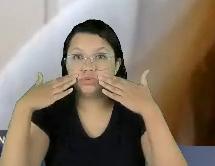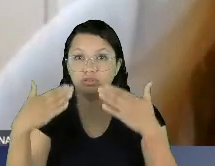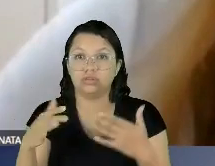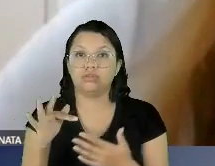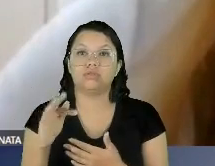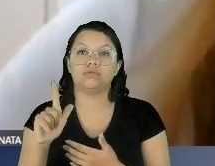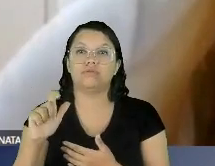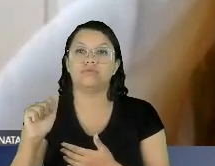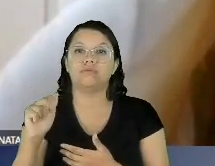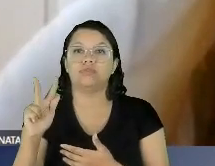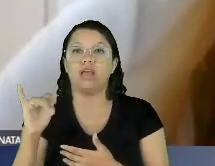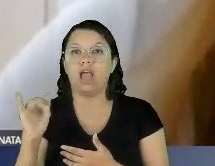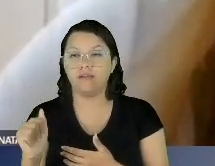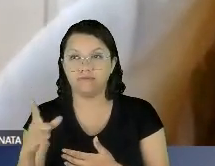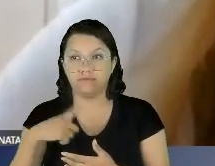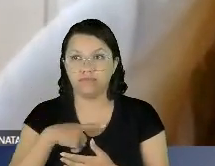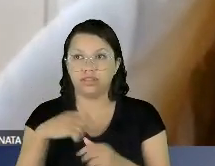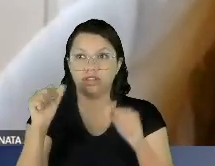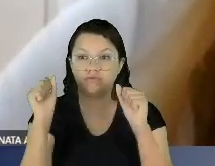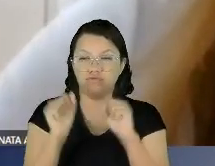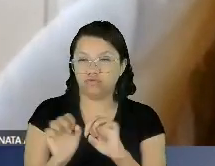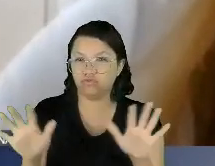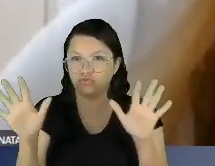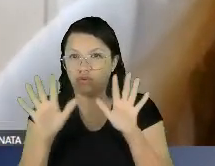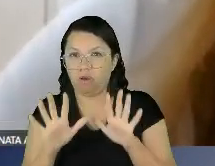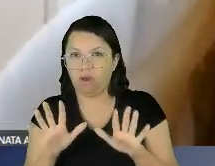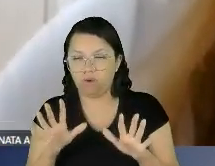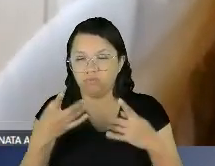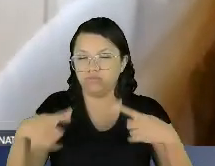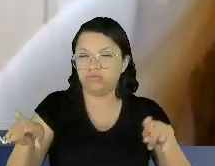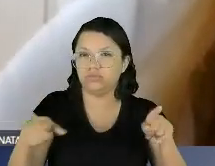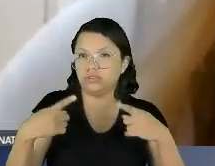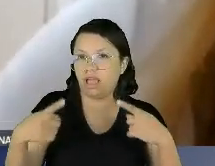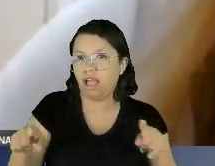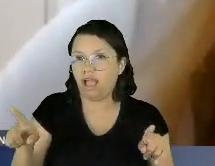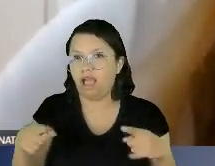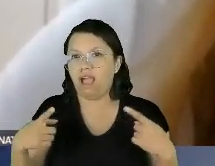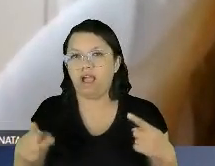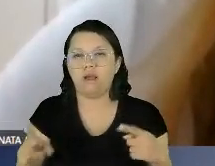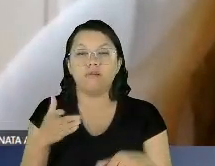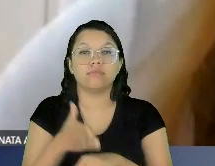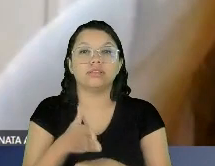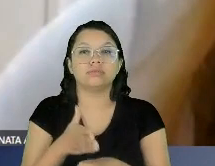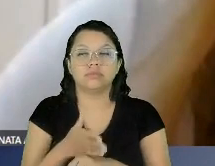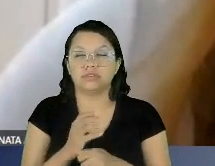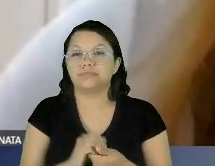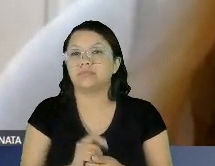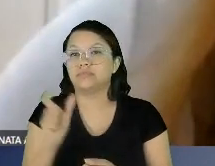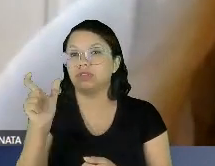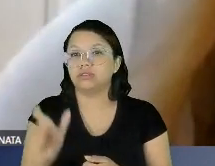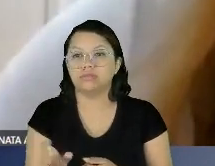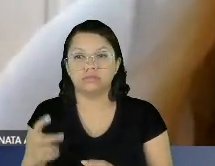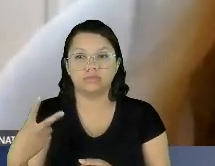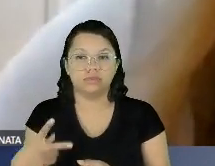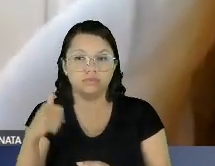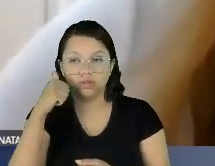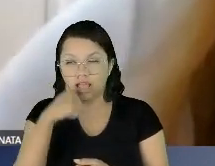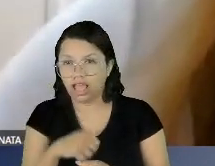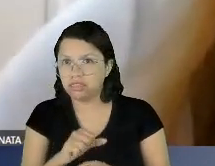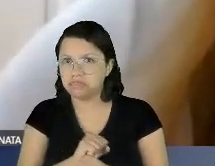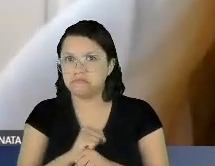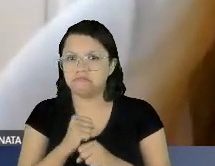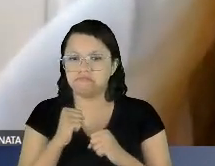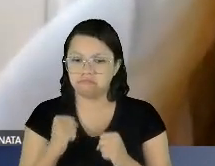mediação da apresentadora Flávia Oliveira, vai ter show musical com participação de Elza Soares, que são aí